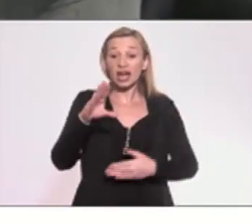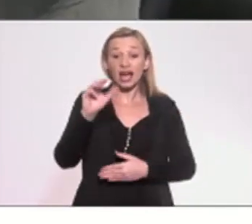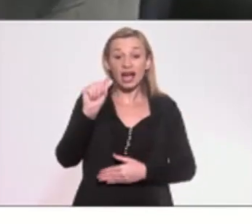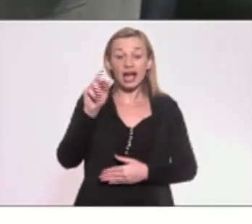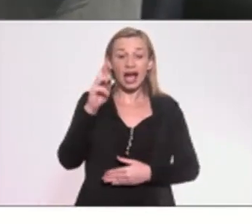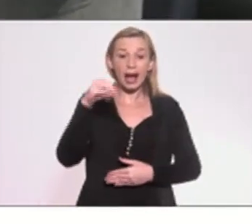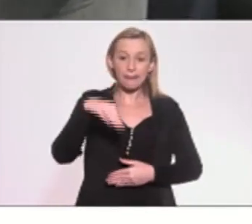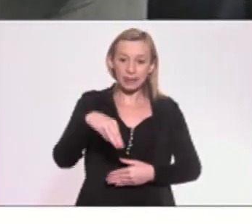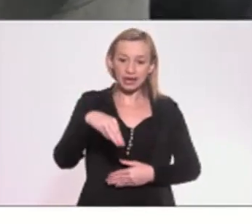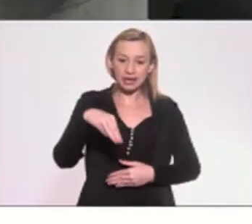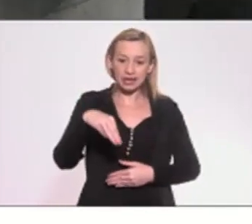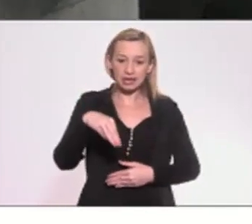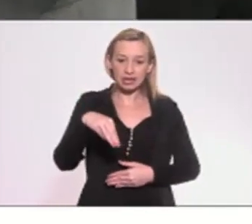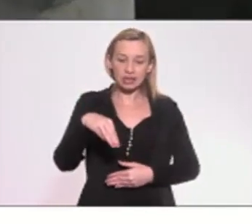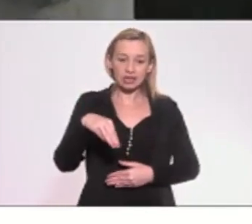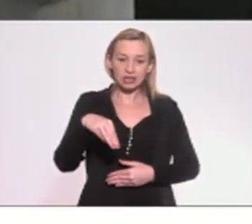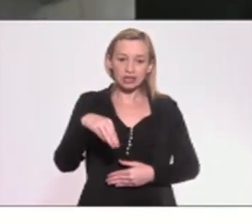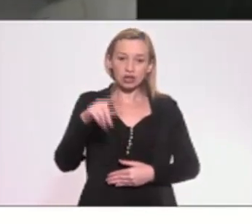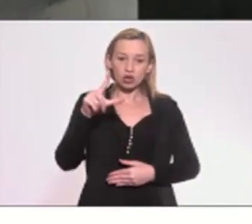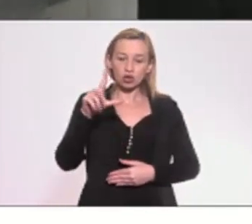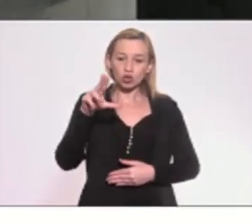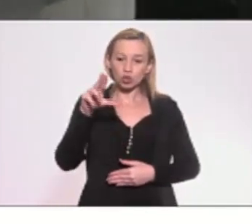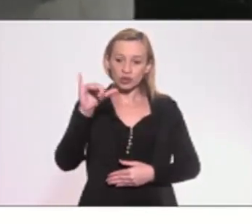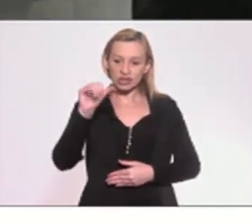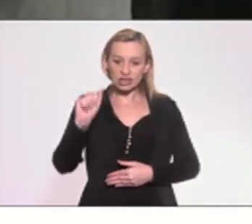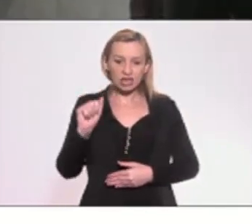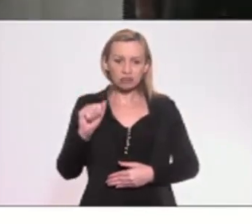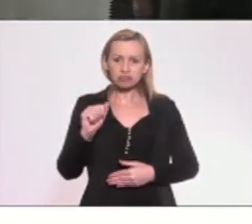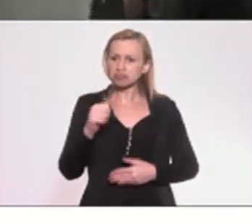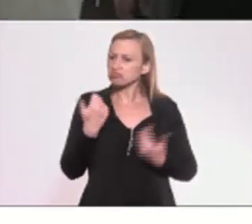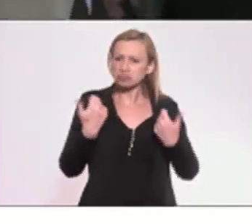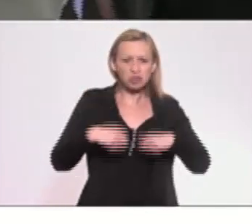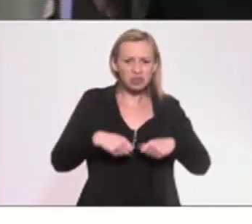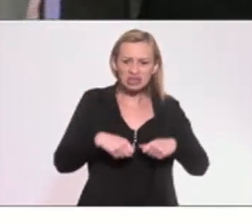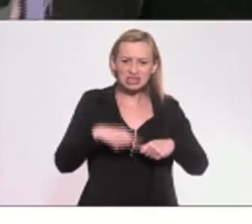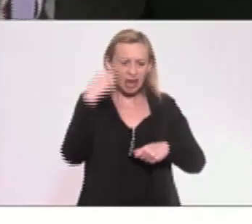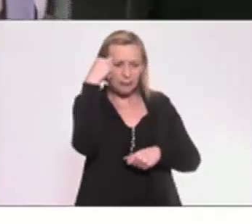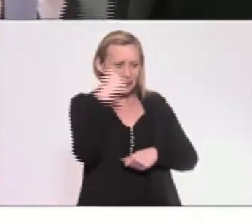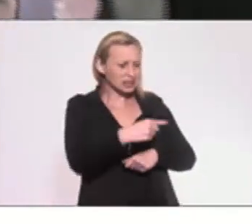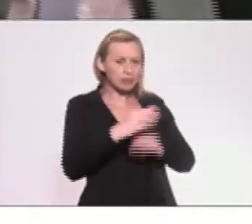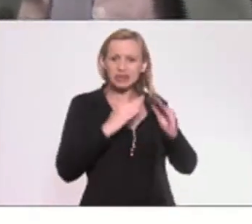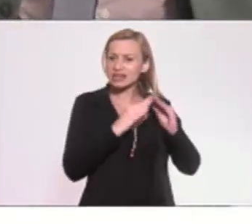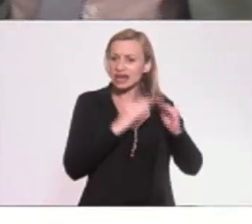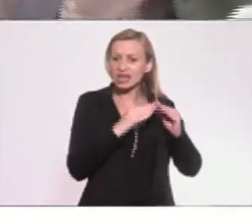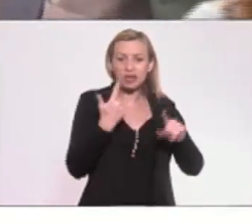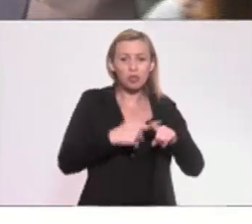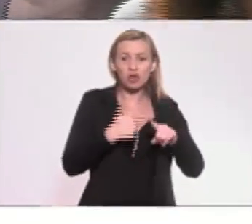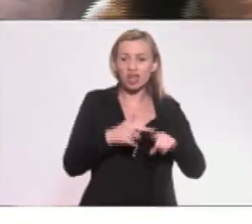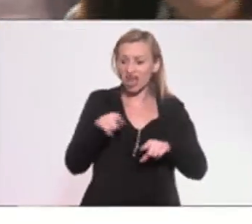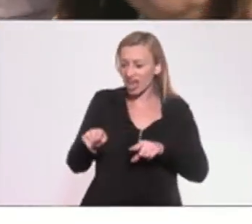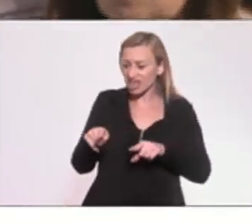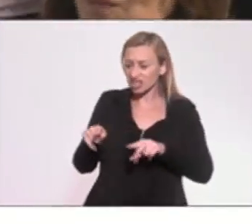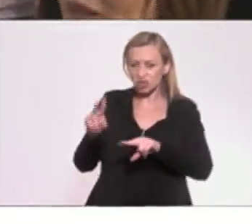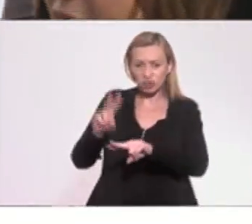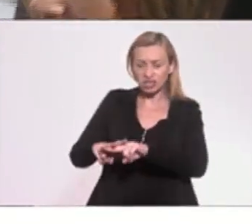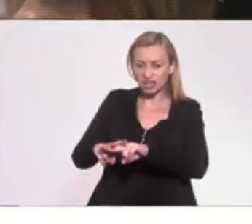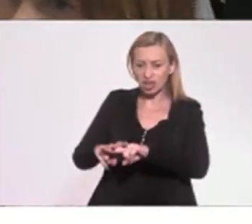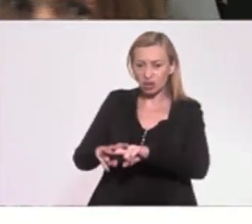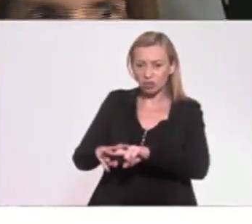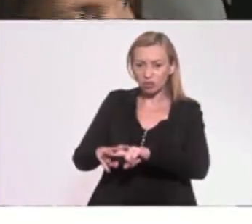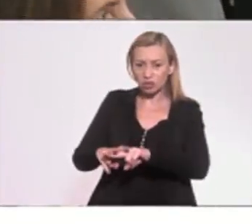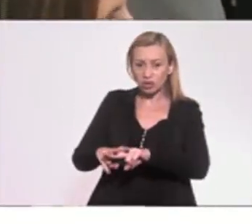não precisava encaminhar para essa casa, porque essas prisões não foram